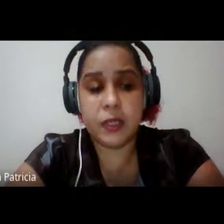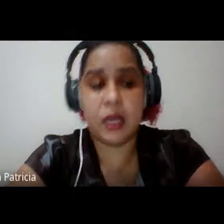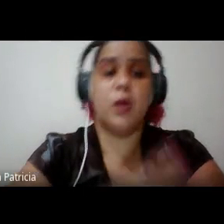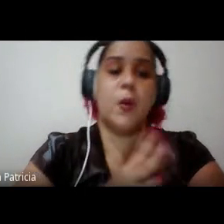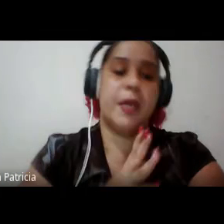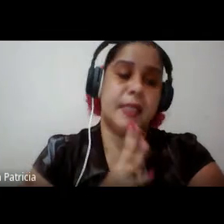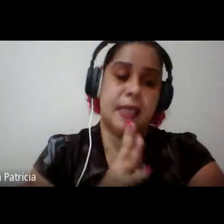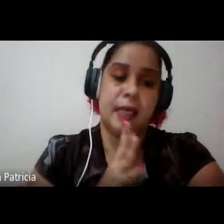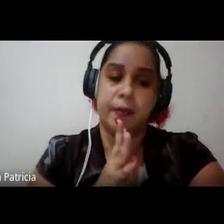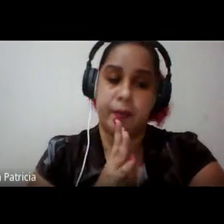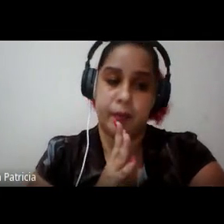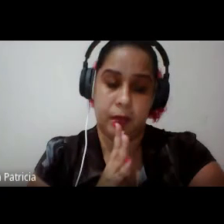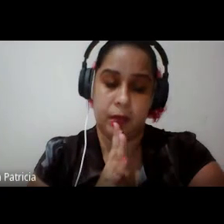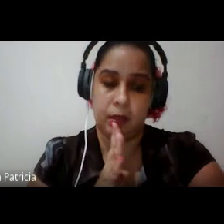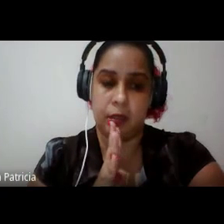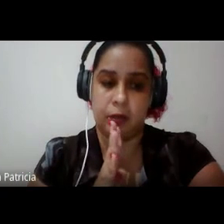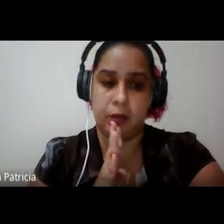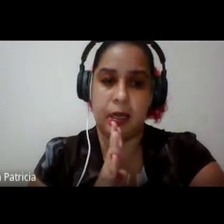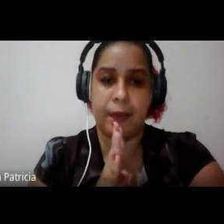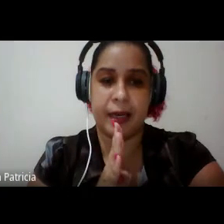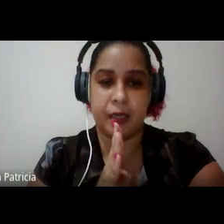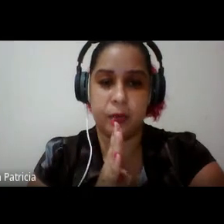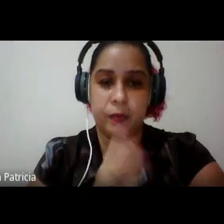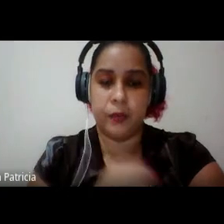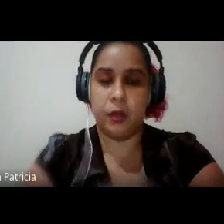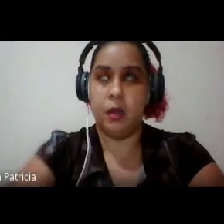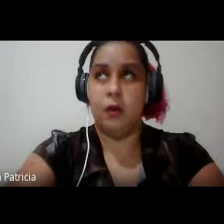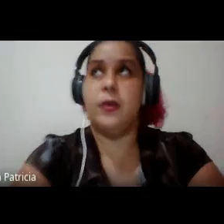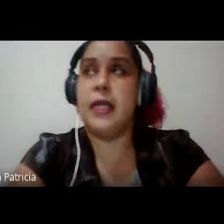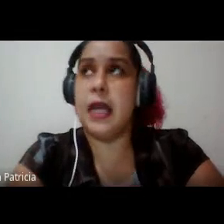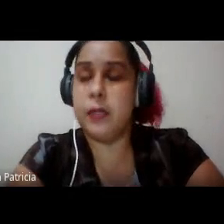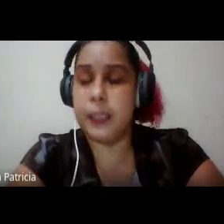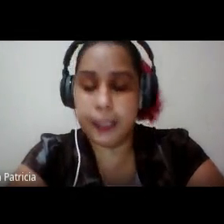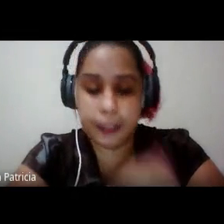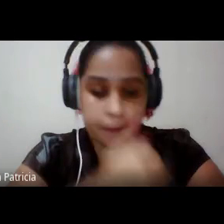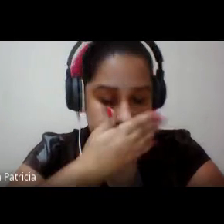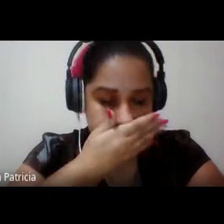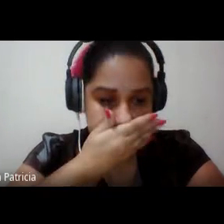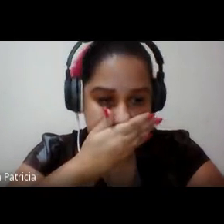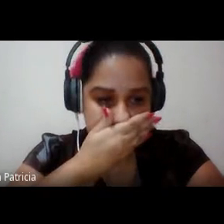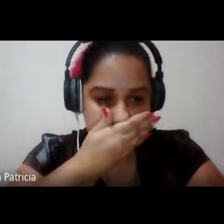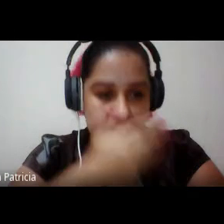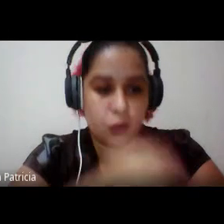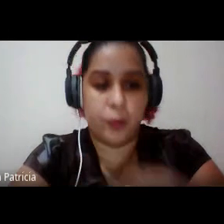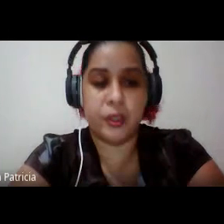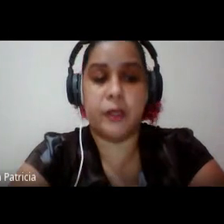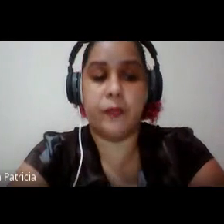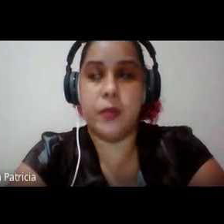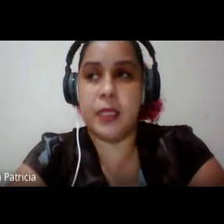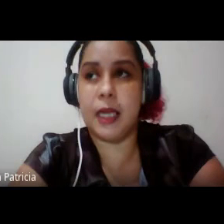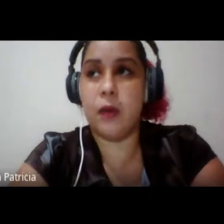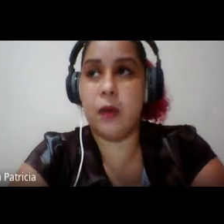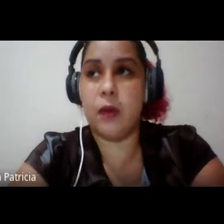como sinal de conhecer, ele é parado. O sinal de... Desculpa, gente.